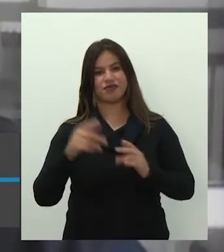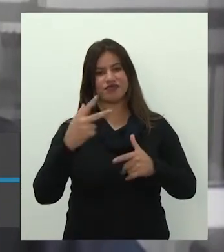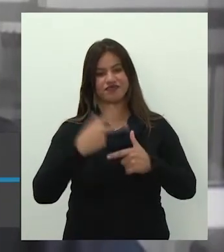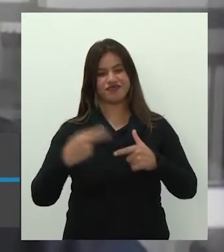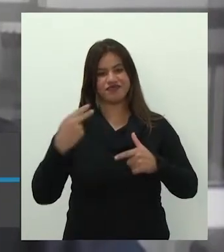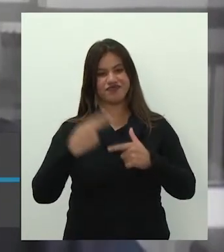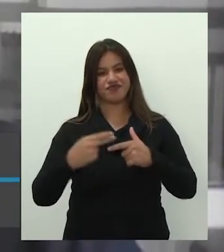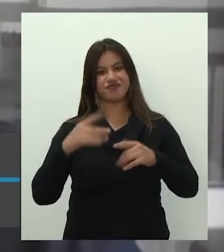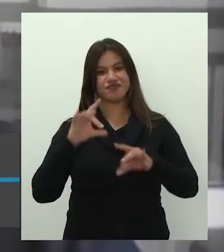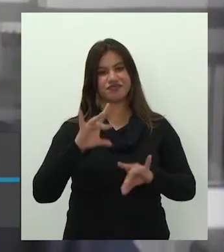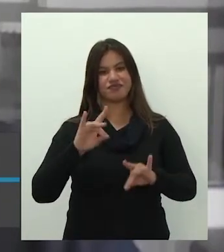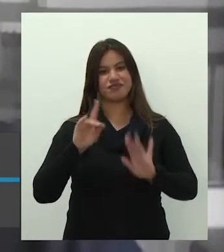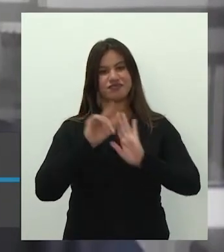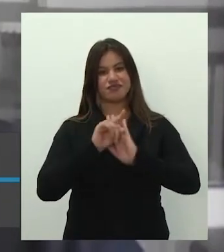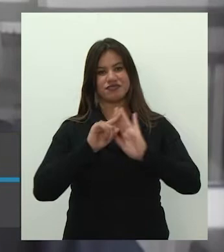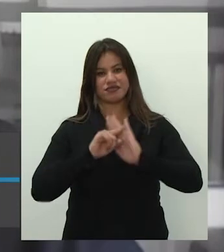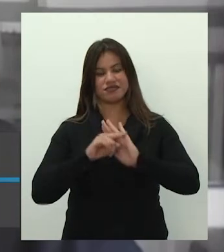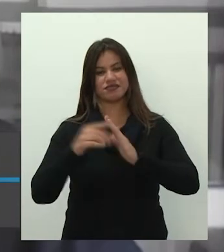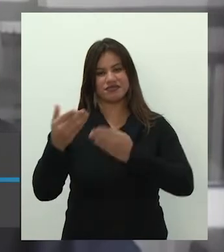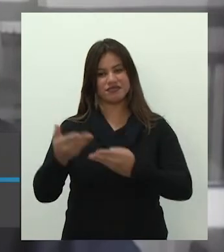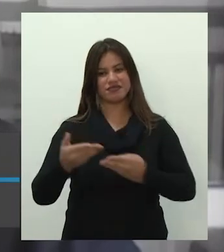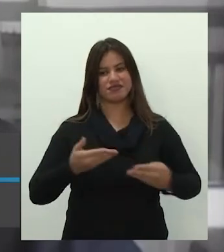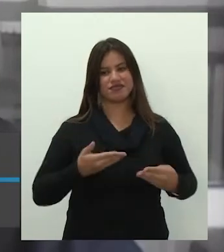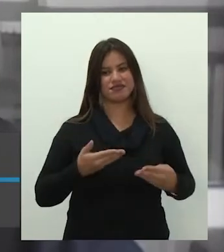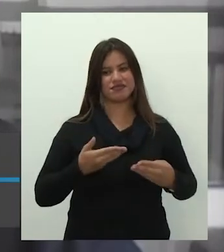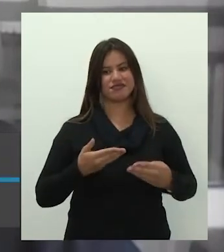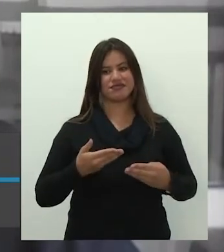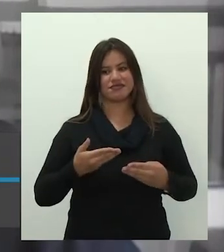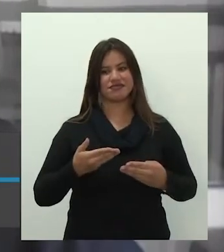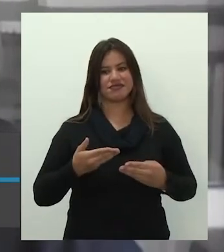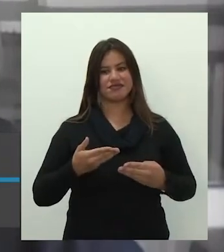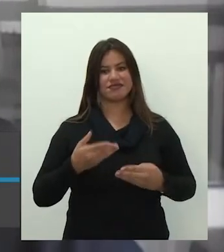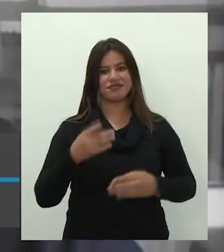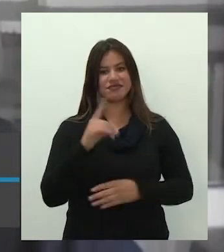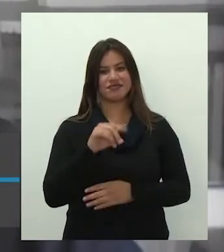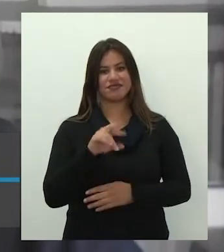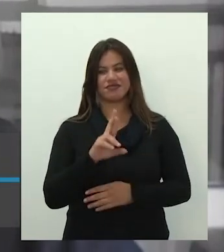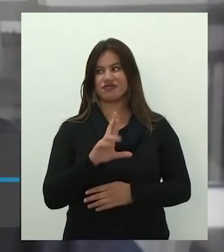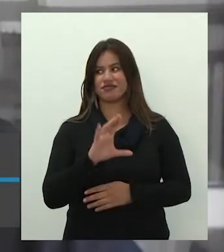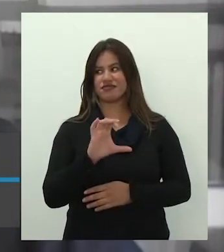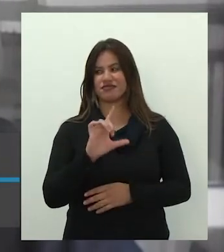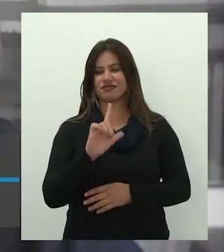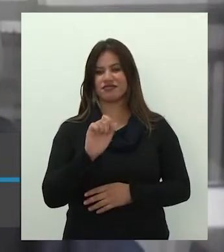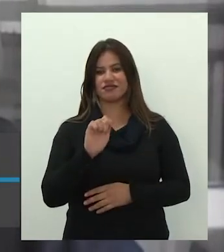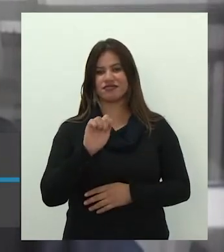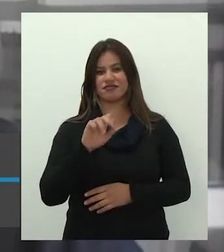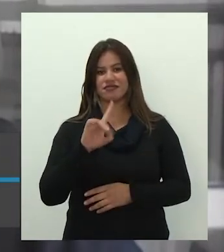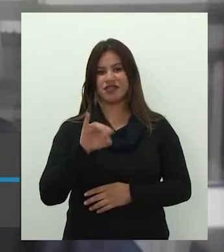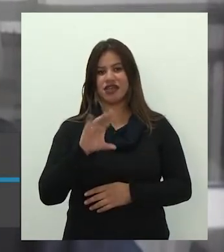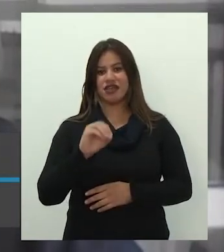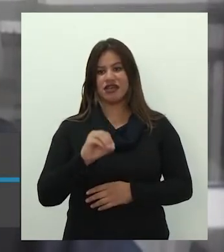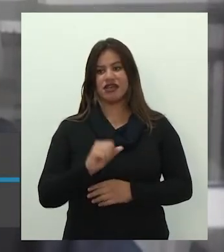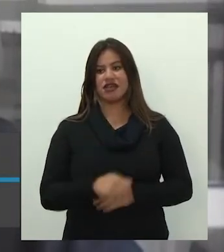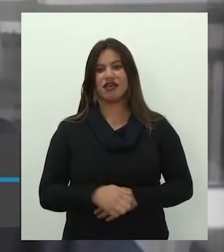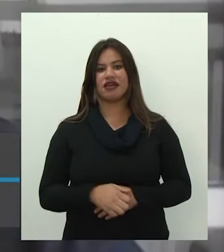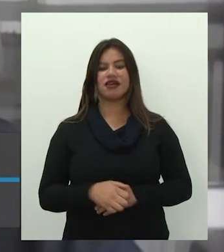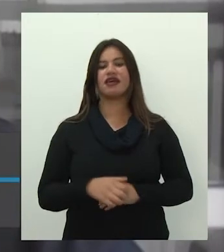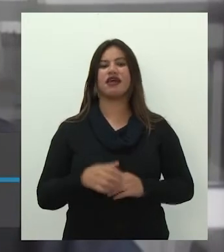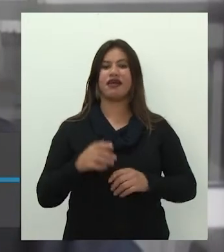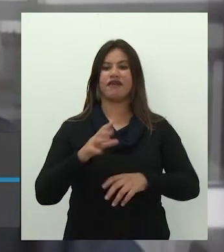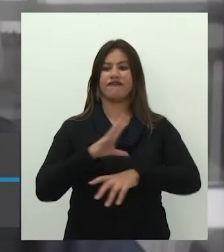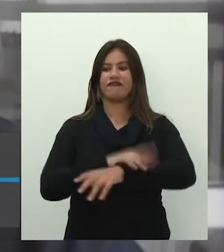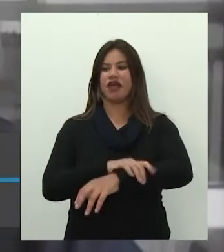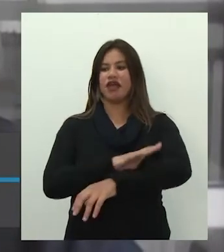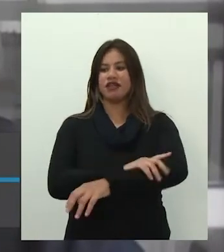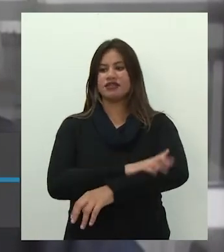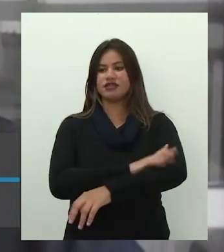e trago para vocês a nossa convidada especial, que é a doutora Cláudia Fló, que é fisioterapeuta